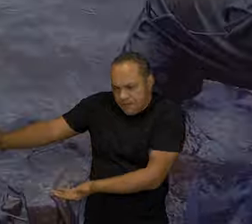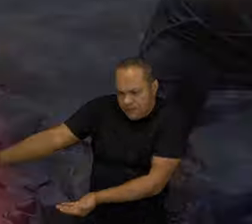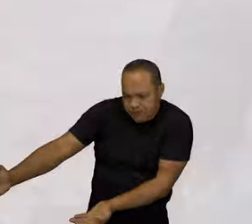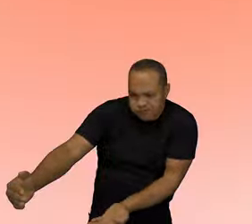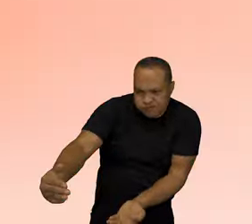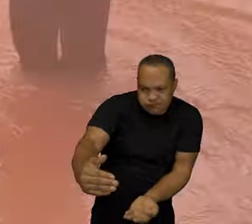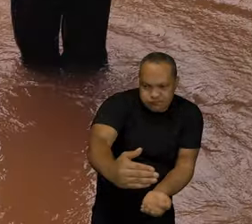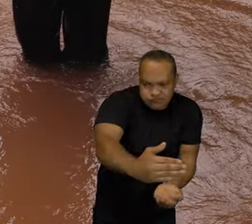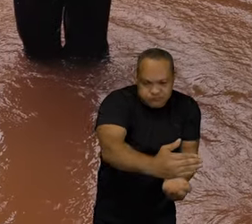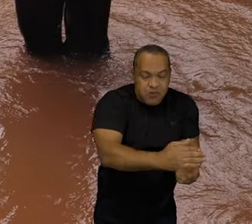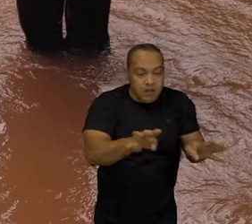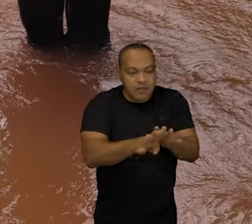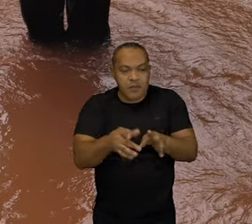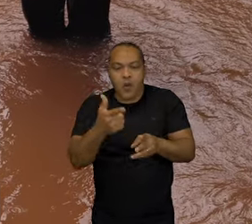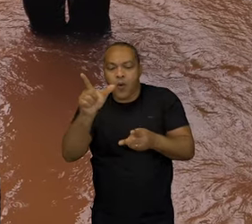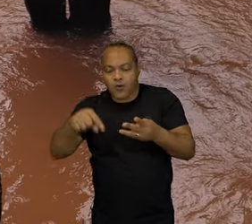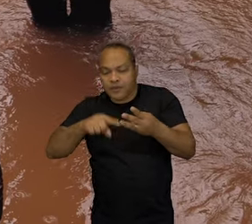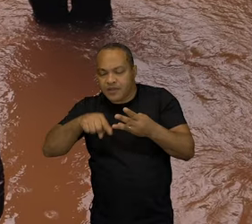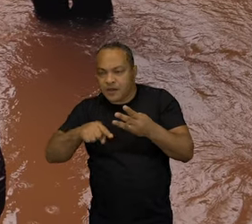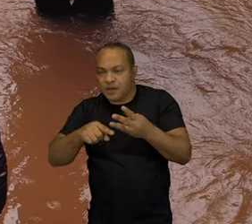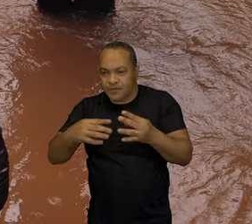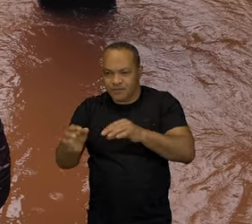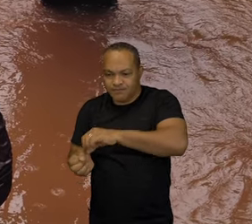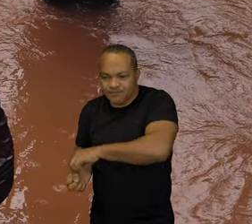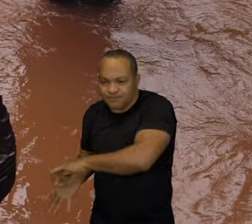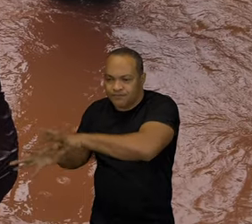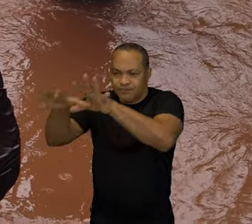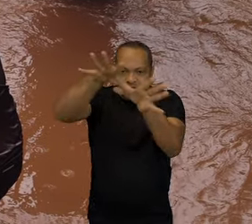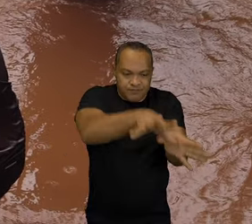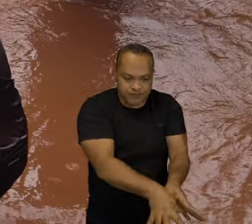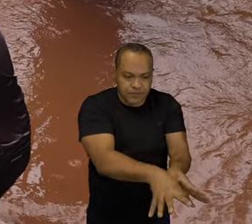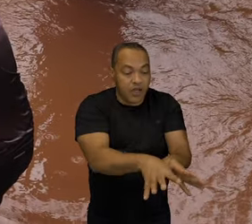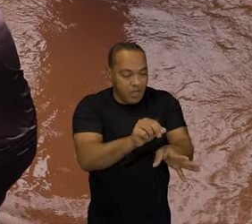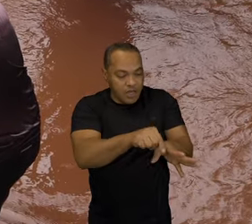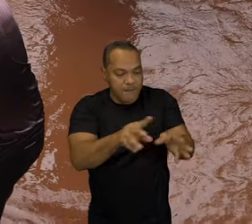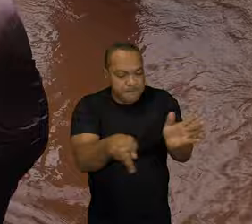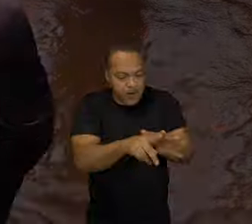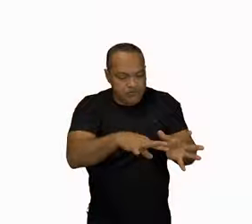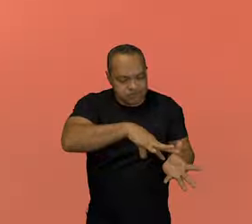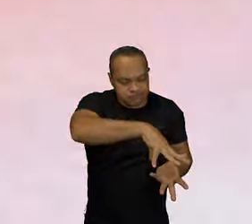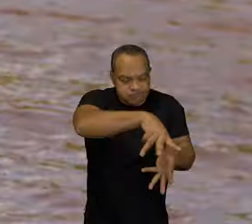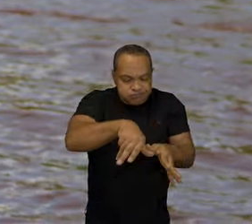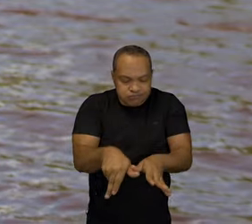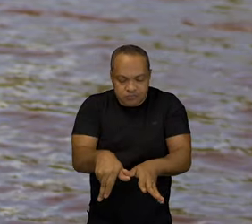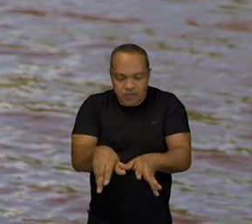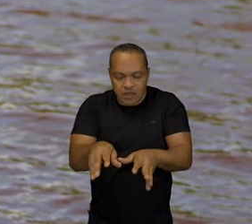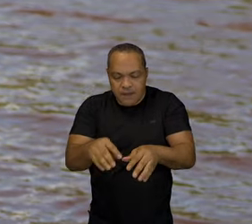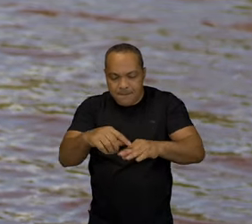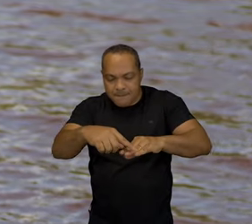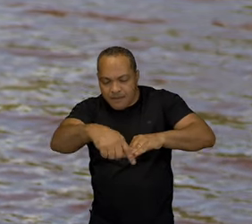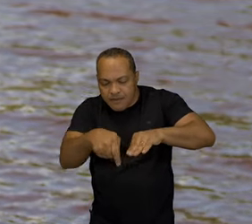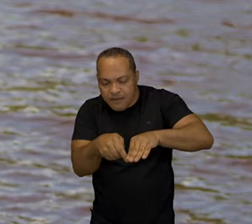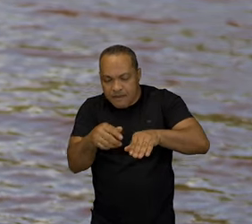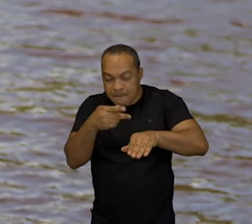margem. E nós utilizamos também um conjunto de tarrafas que consistem em uma rede circular com pesos nas